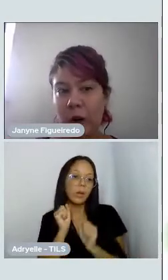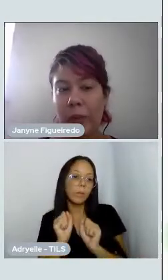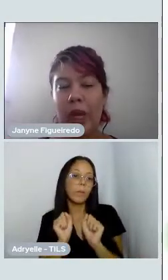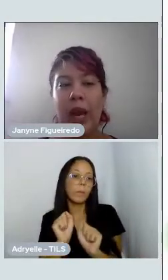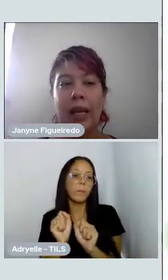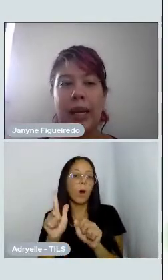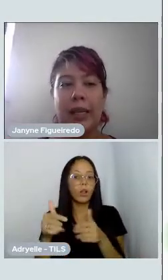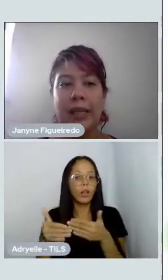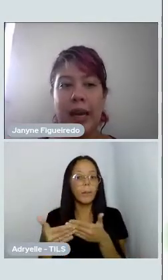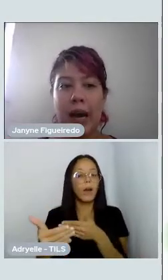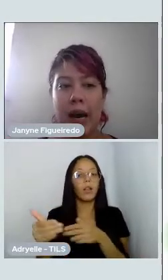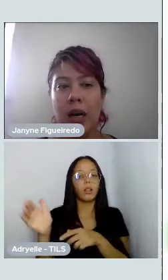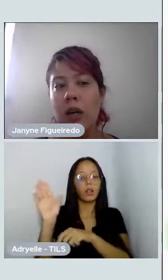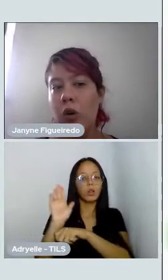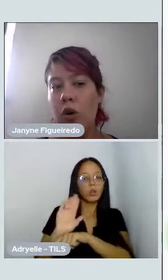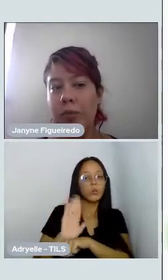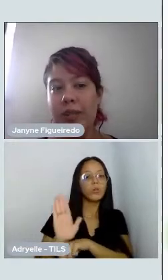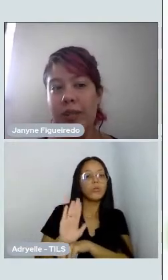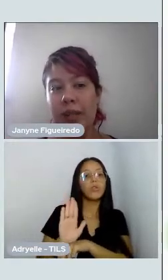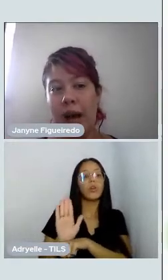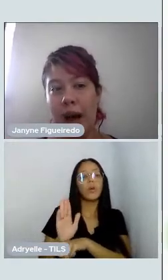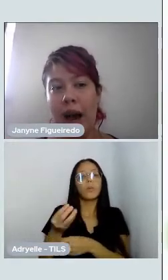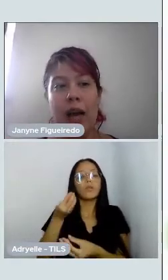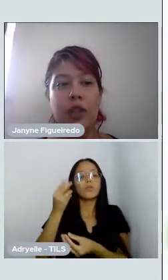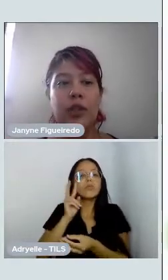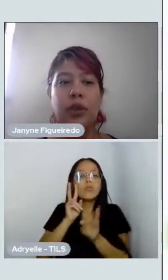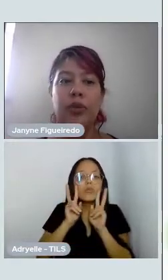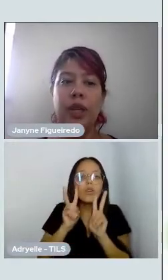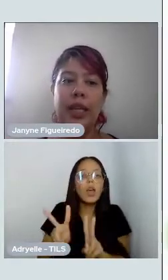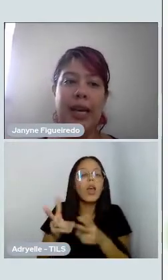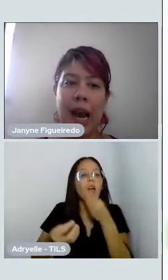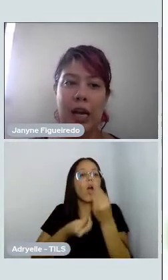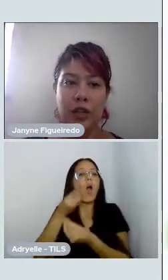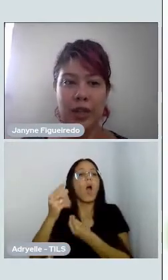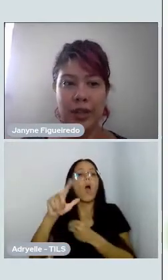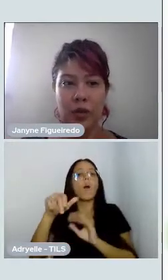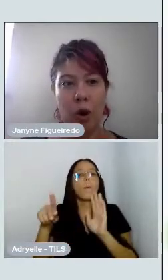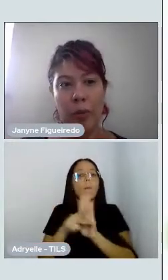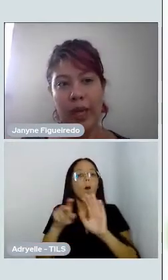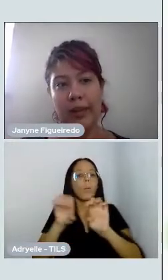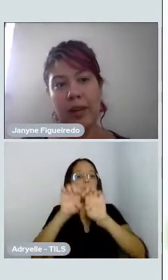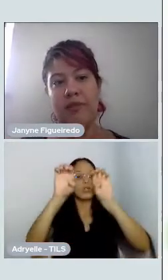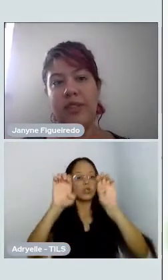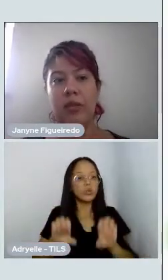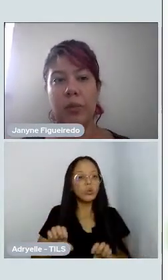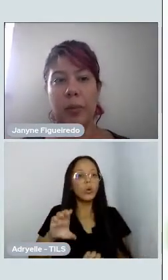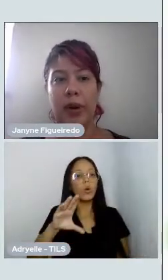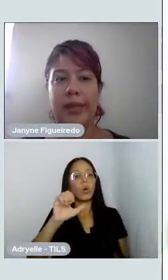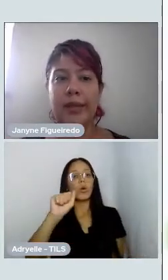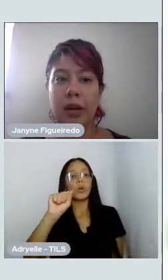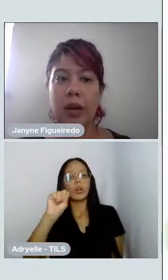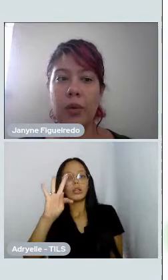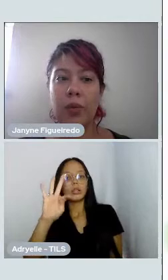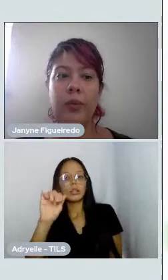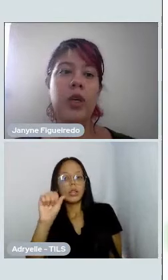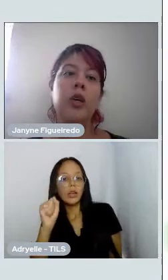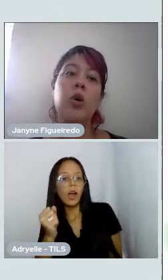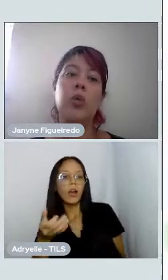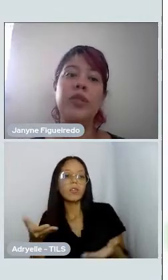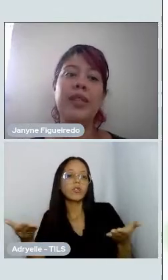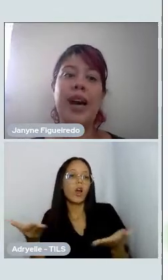desse filme, analisar como se dá a estrutura de castas atualmente na visão da